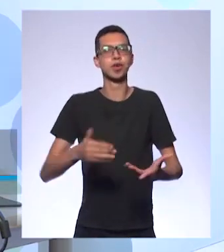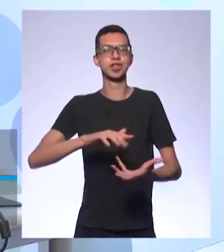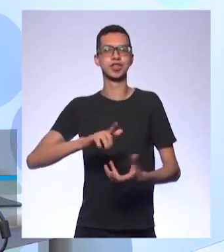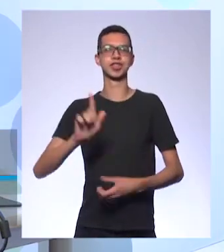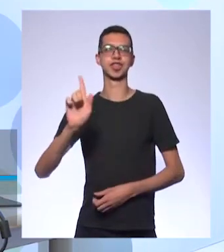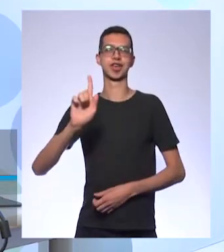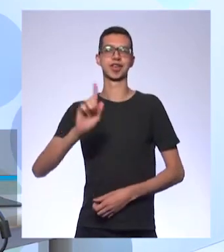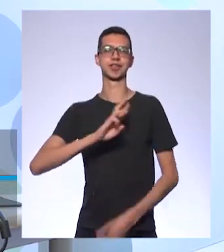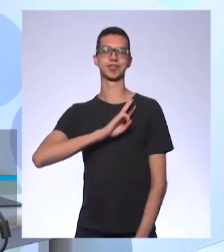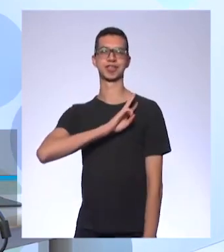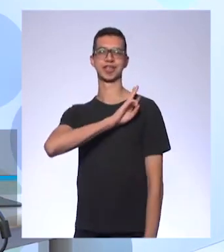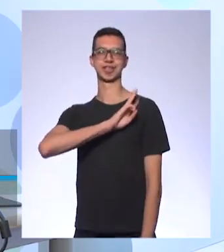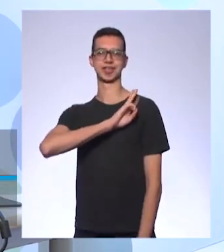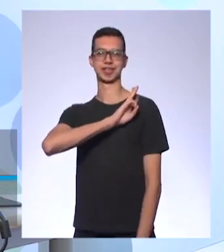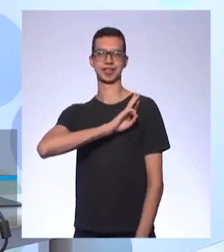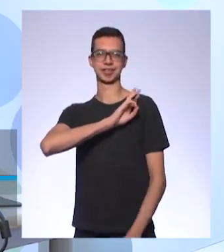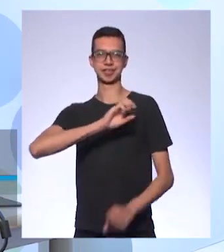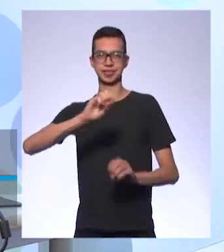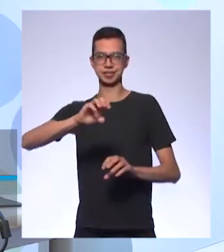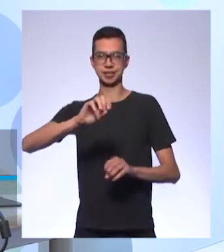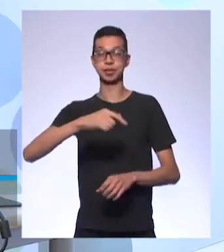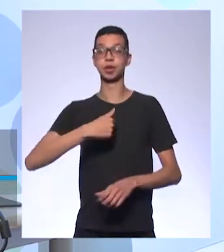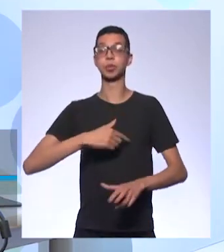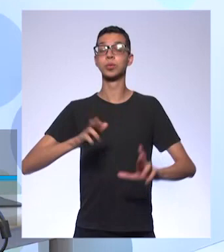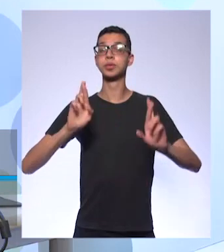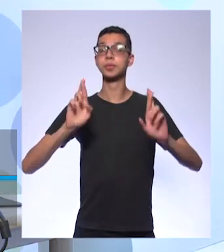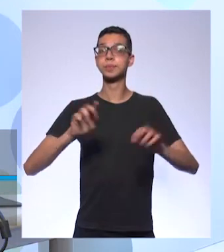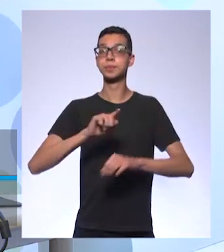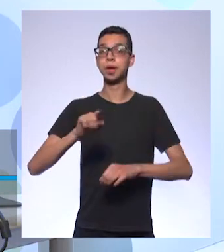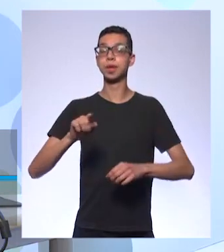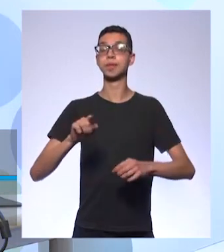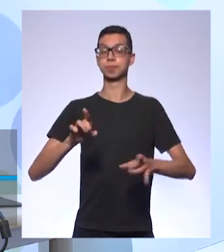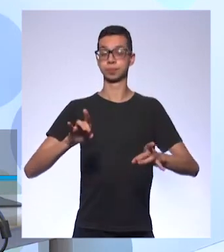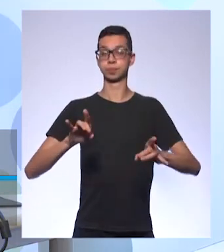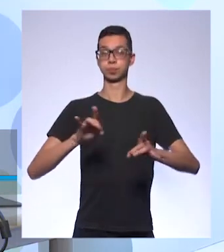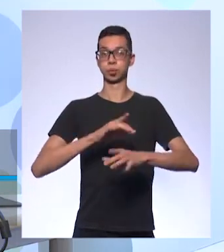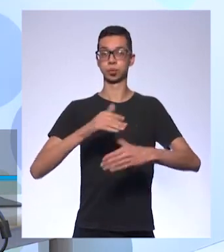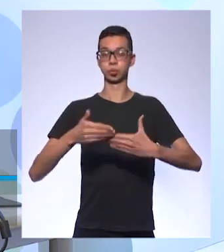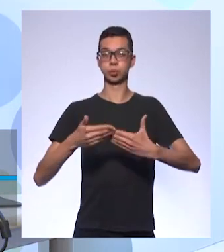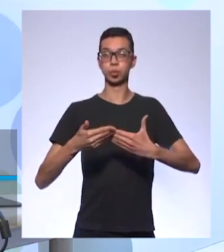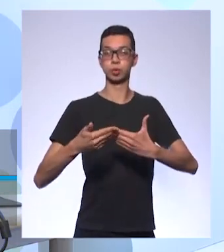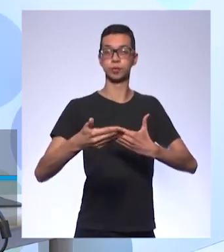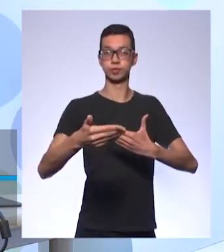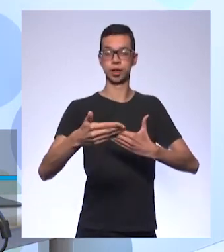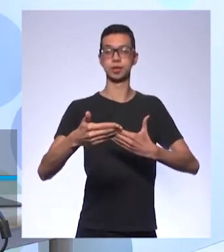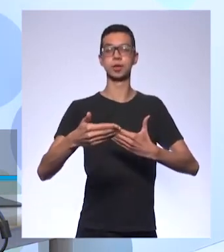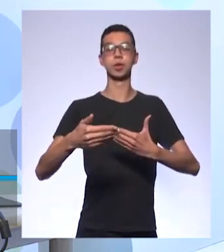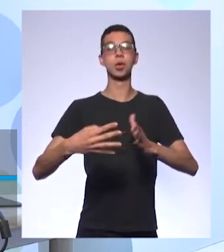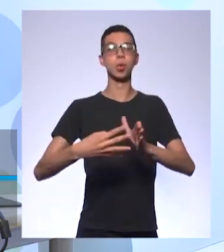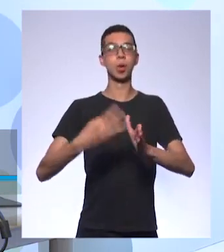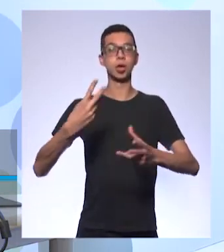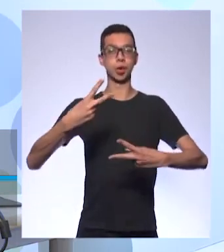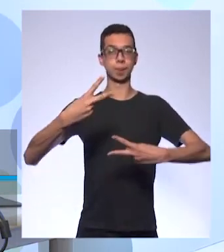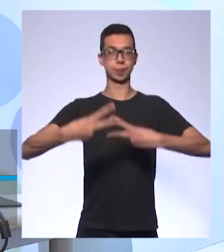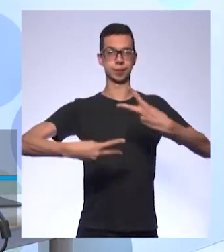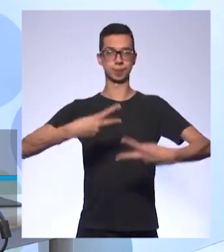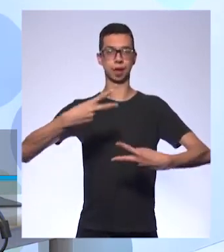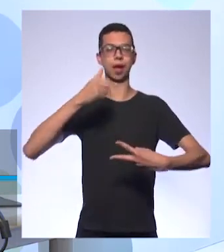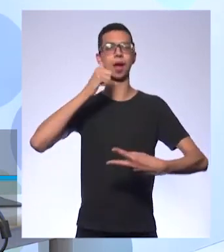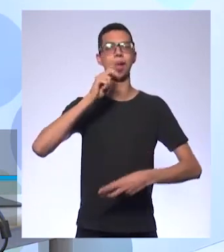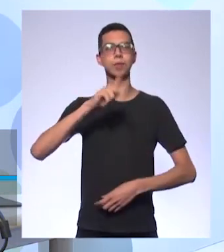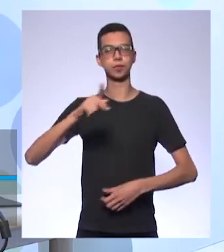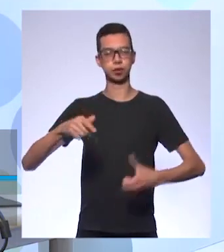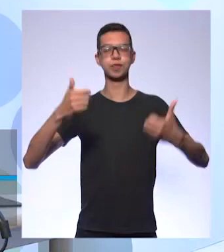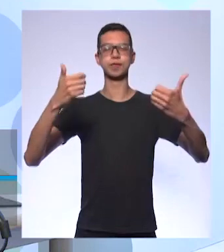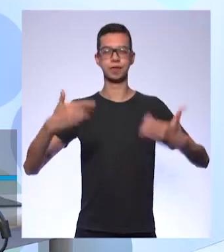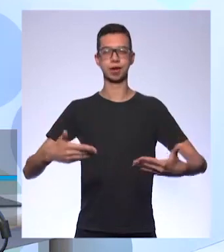que vocês estejam preparados, teremos aí o início aí do quarto bimestre, né? E antes disso a professora vai falar aí, né, sobre as habilidades, né, e